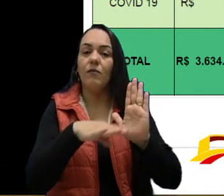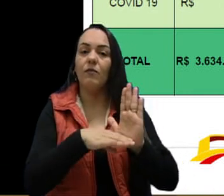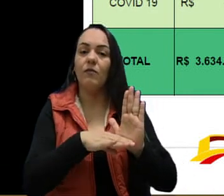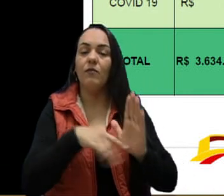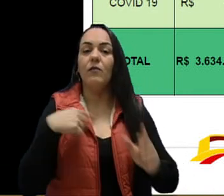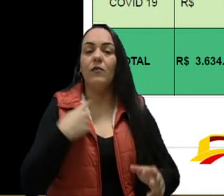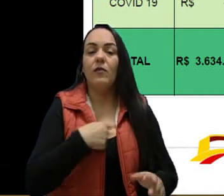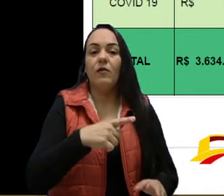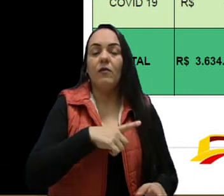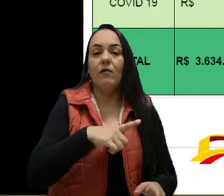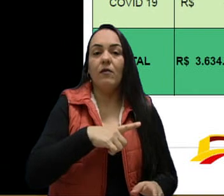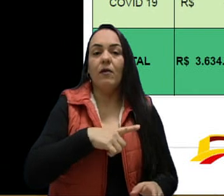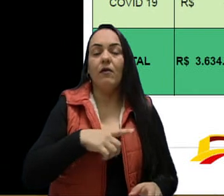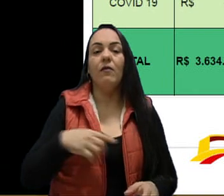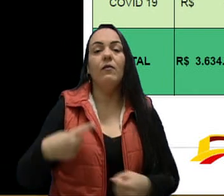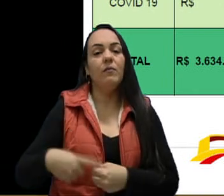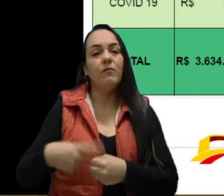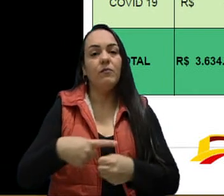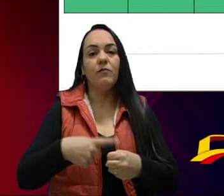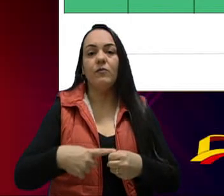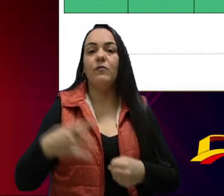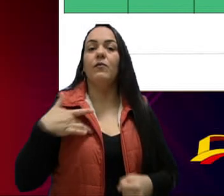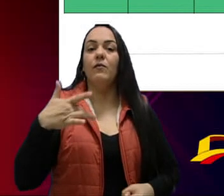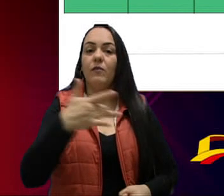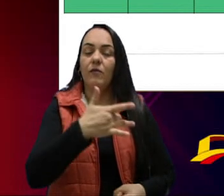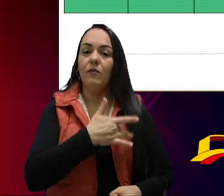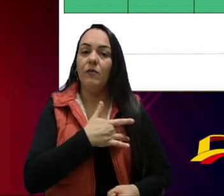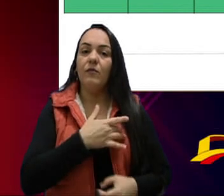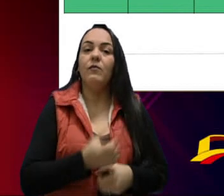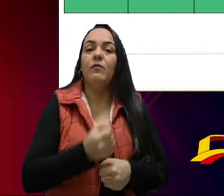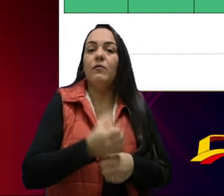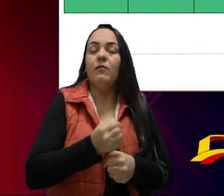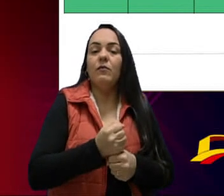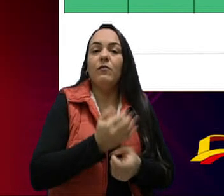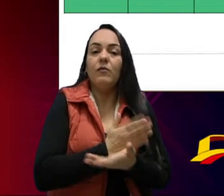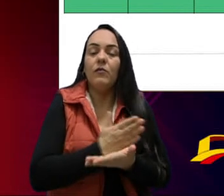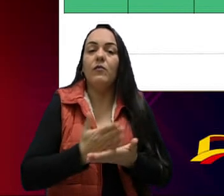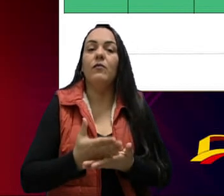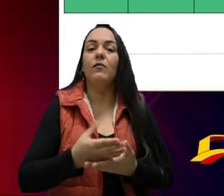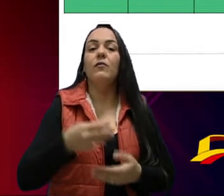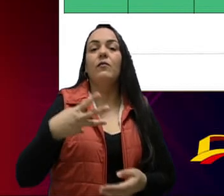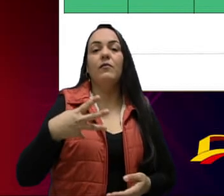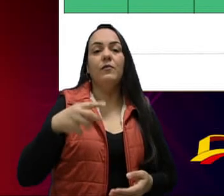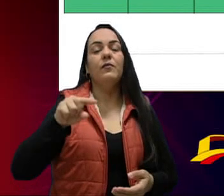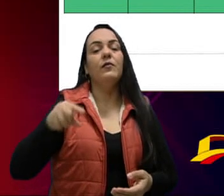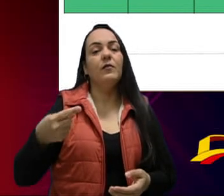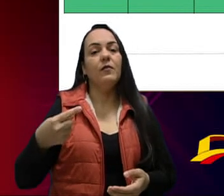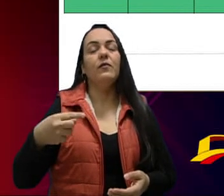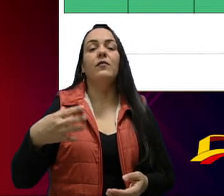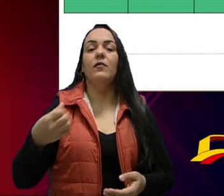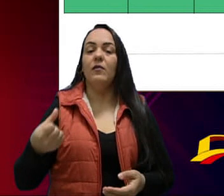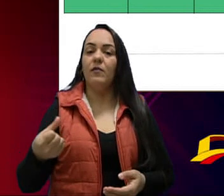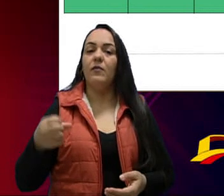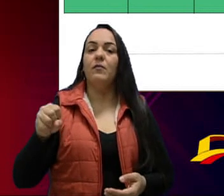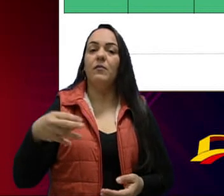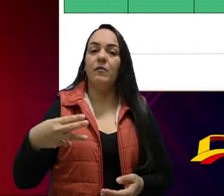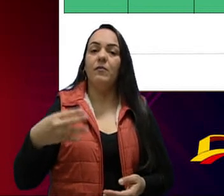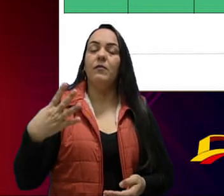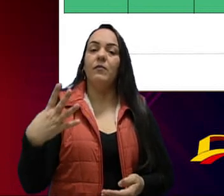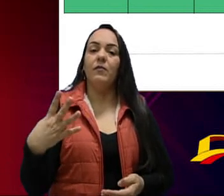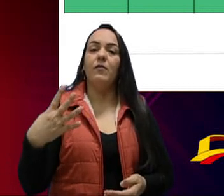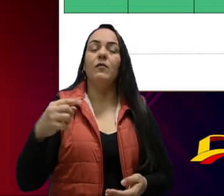nós temos a municipalização da saúde um orçamento inicial de 3 milhões 634 mil